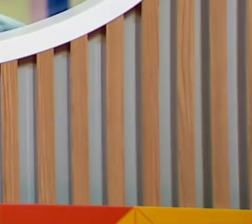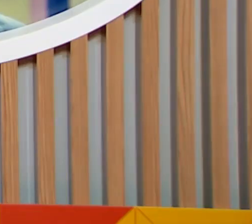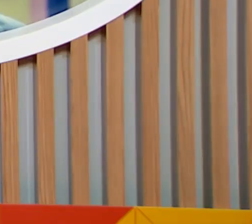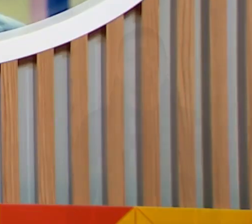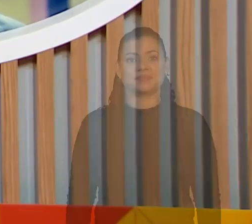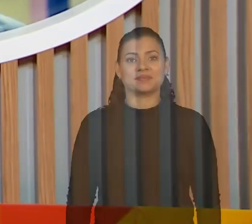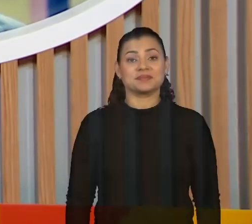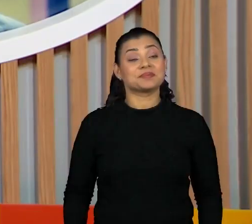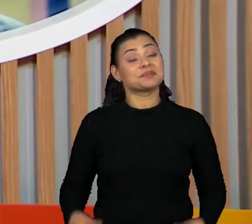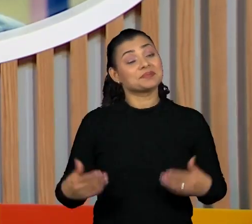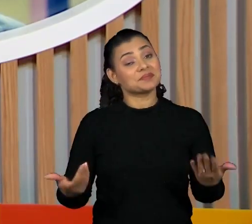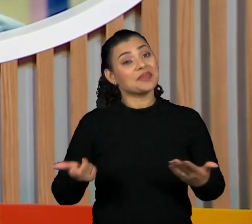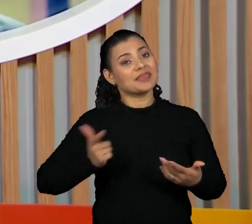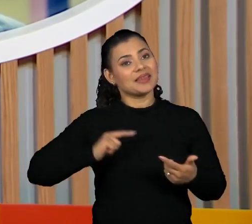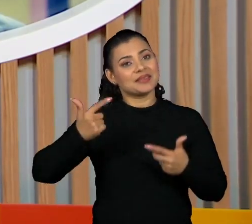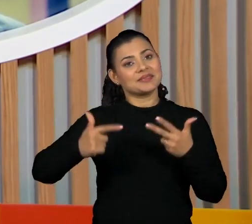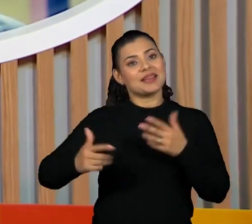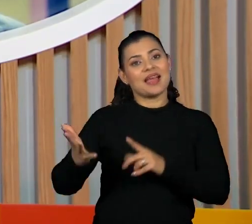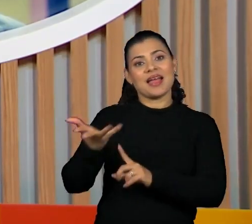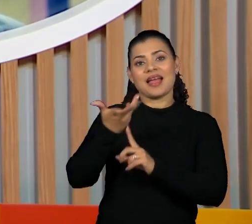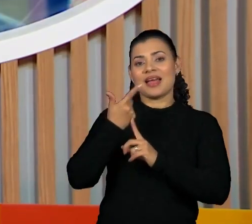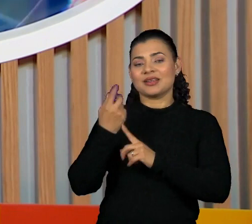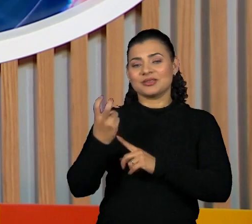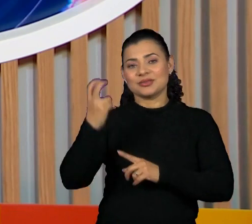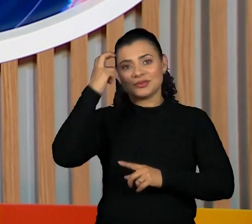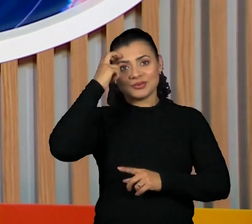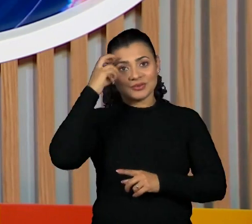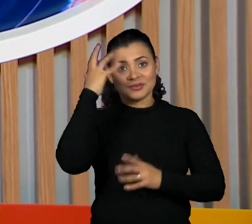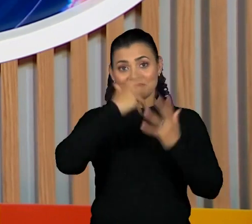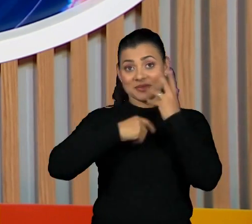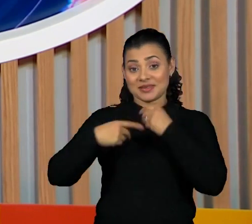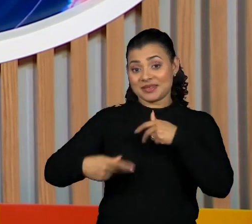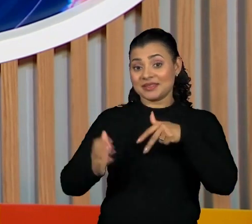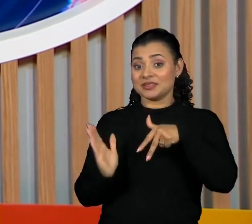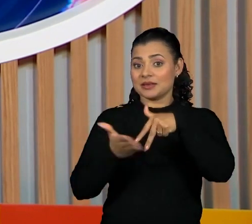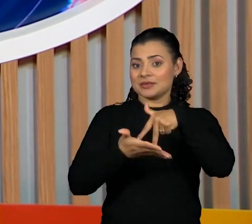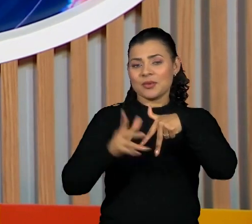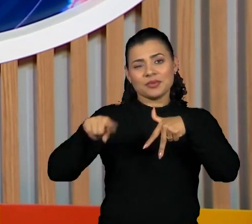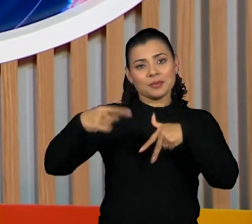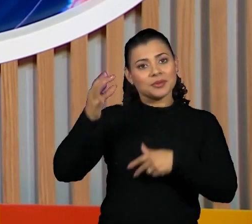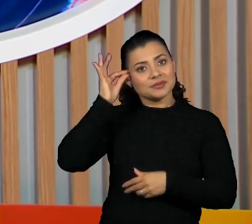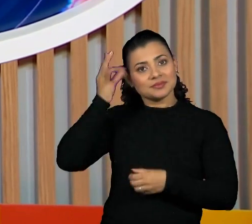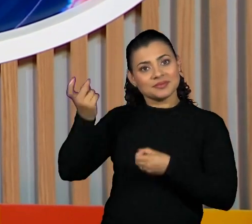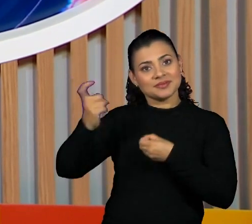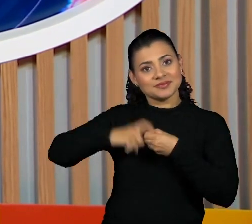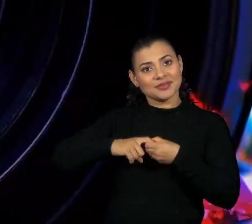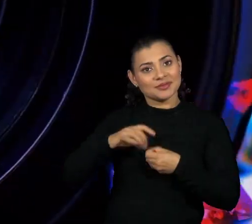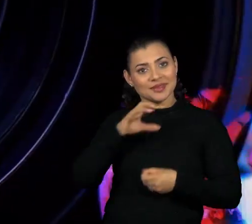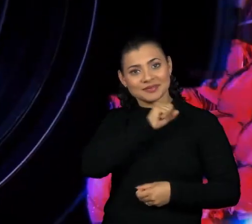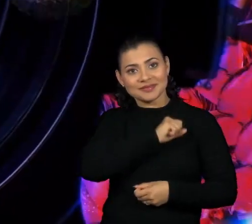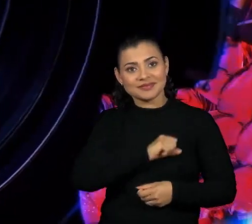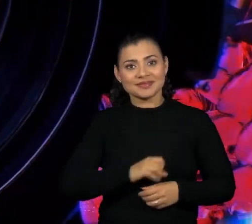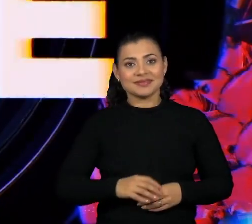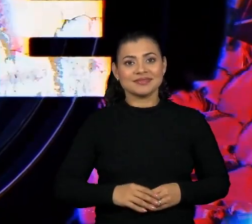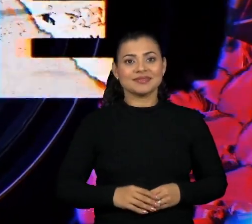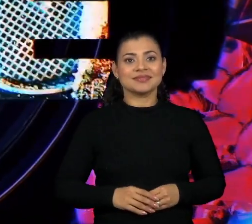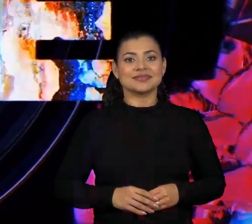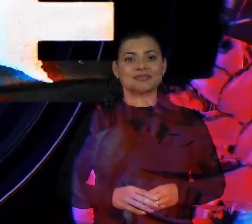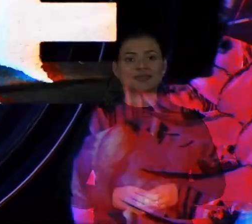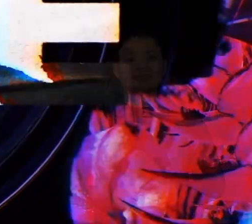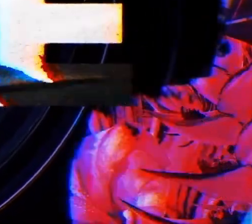E ainda tem mais arte, cultura e beleza aqui no Estação Livre. Só que depois do intervalo, eu volto já já.